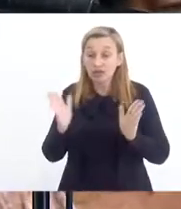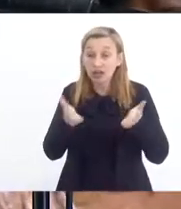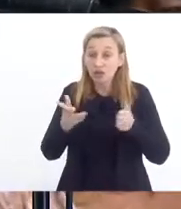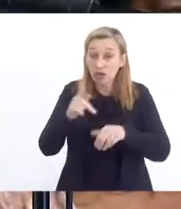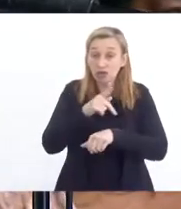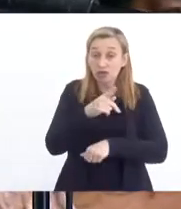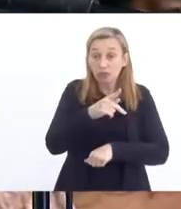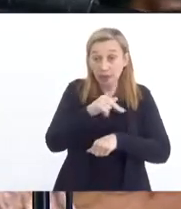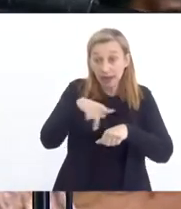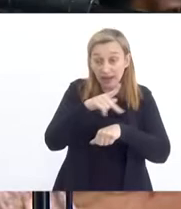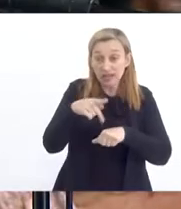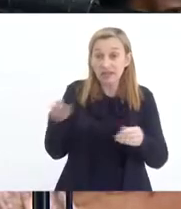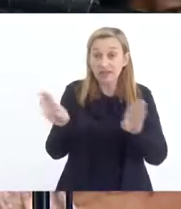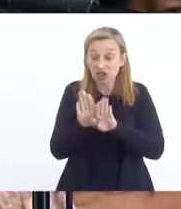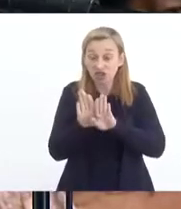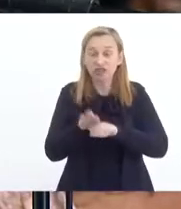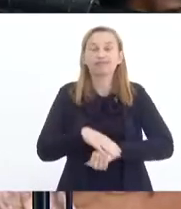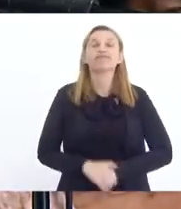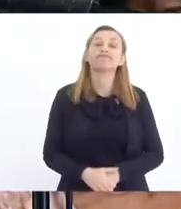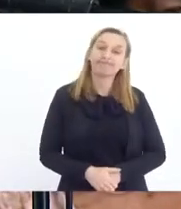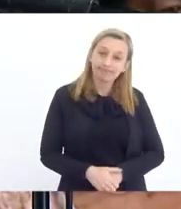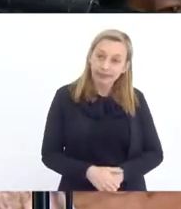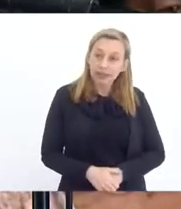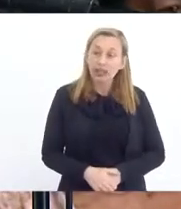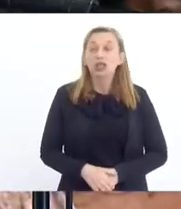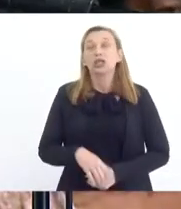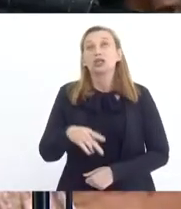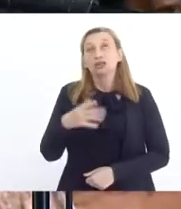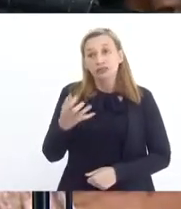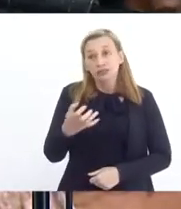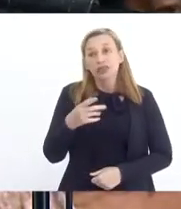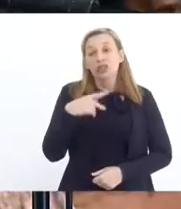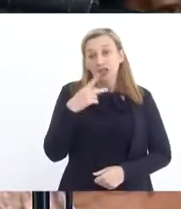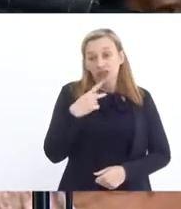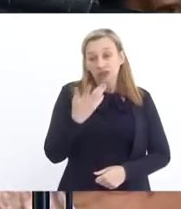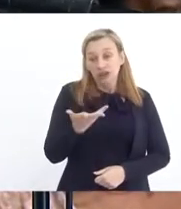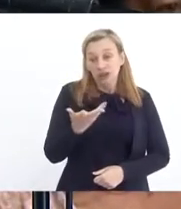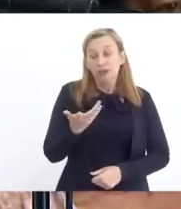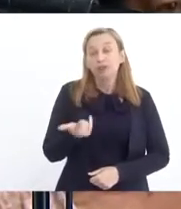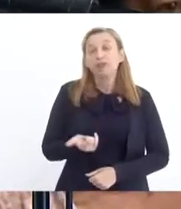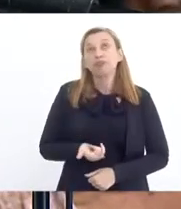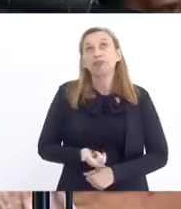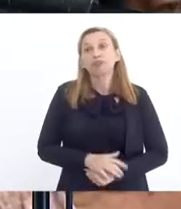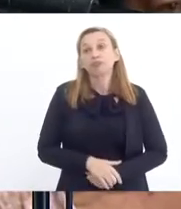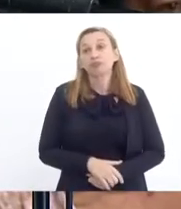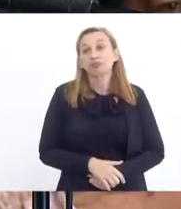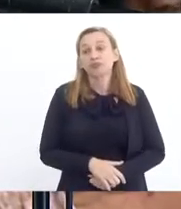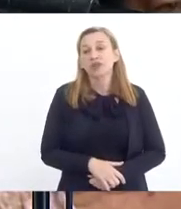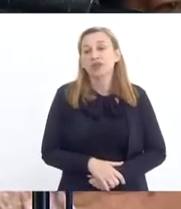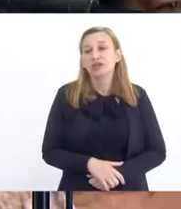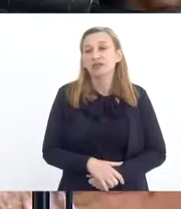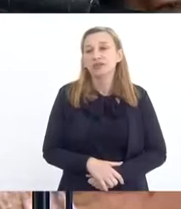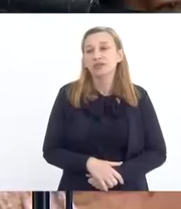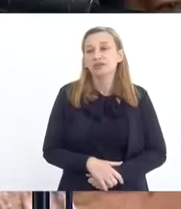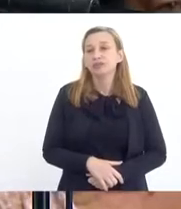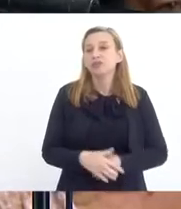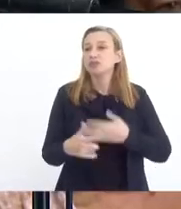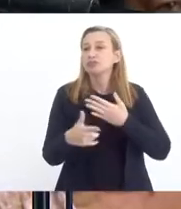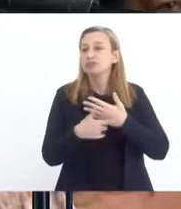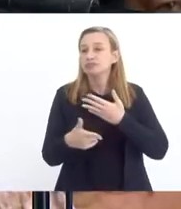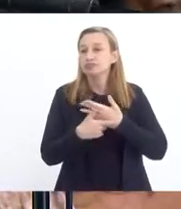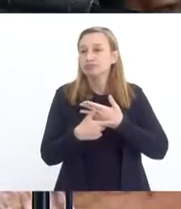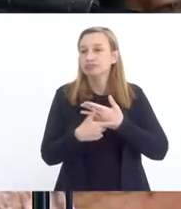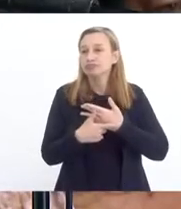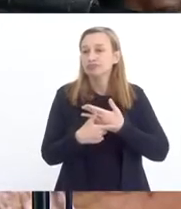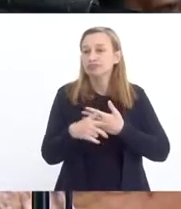país, elas seguem fechadas. E aí eu também queria falar sobre o papel que tem